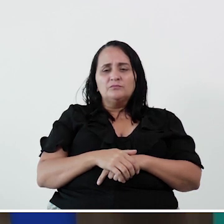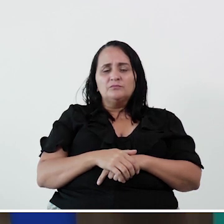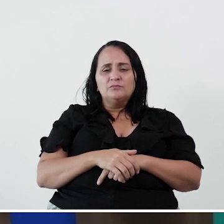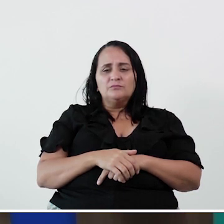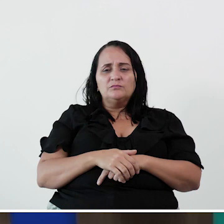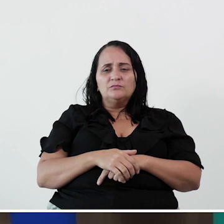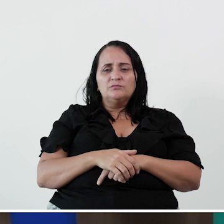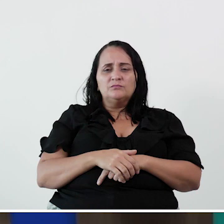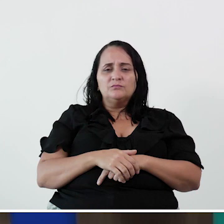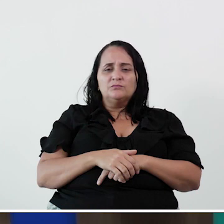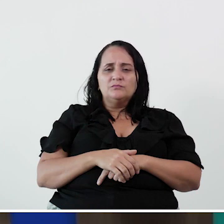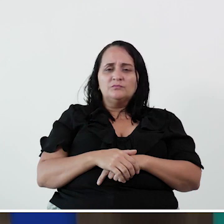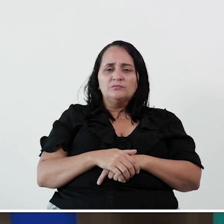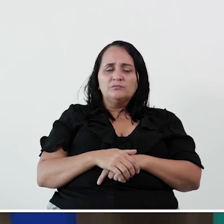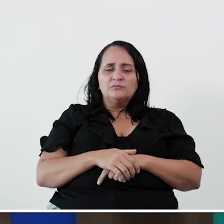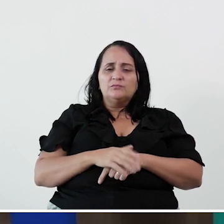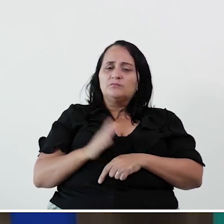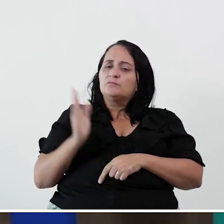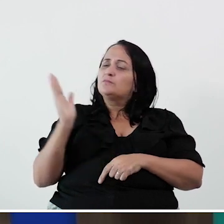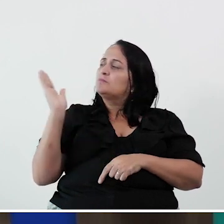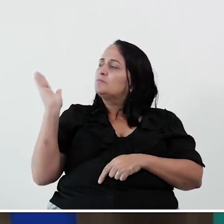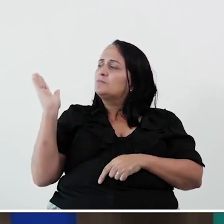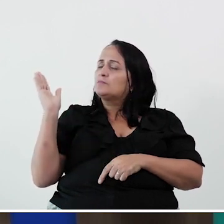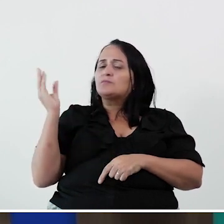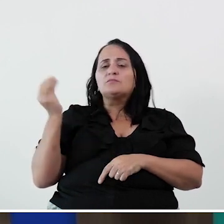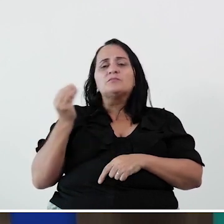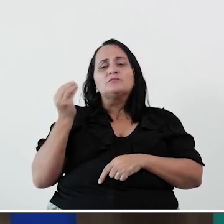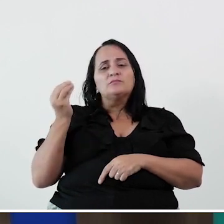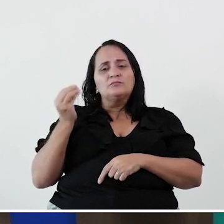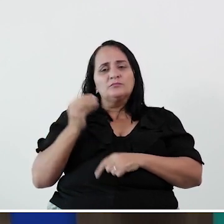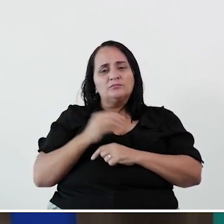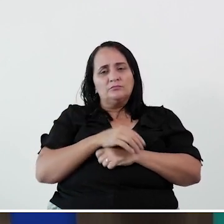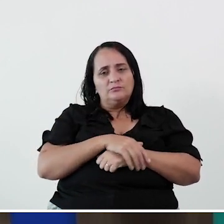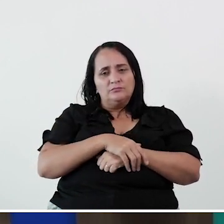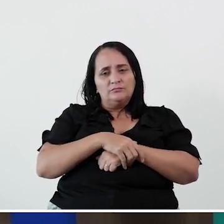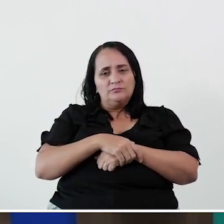Qual é a ordem para a resolução? Primeiro,